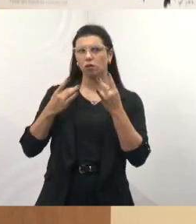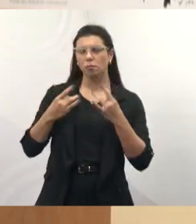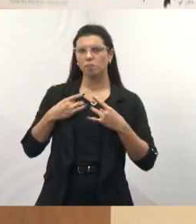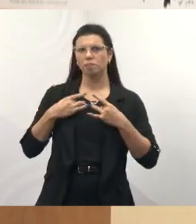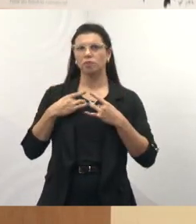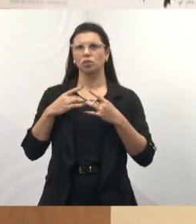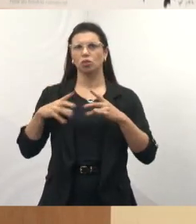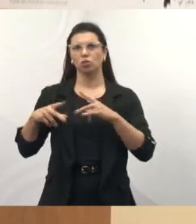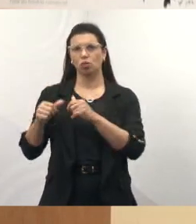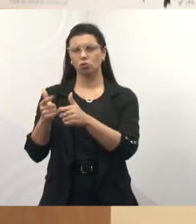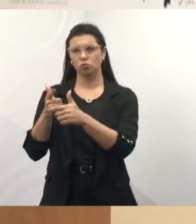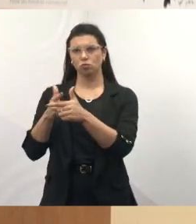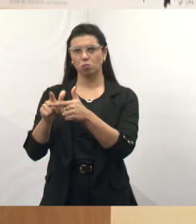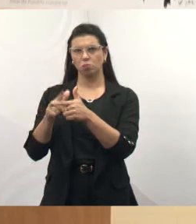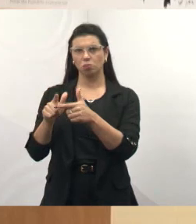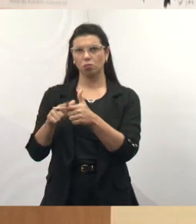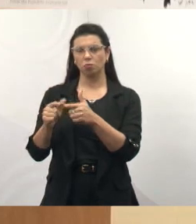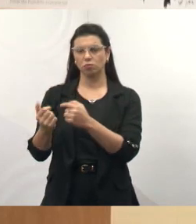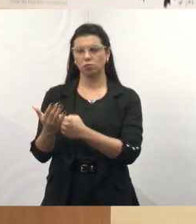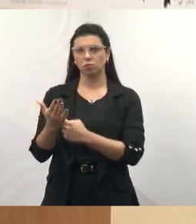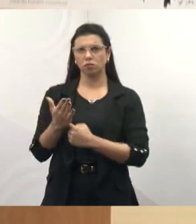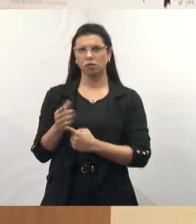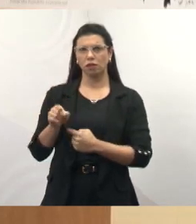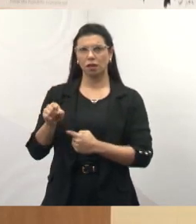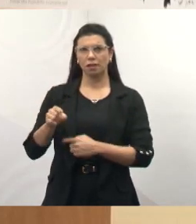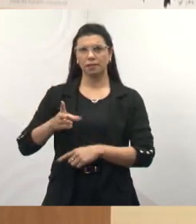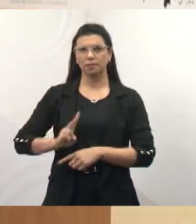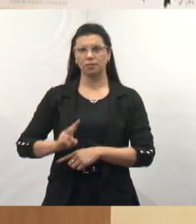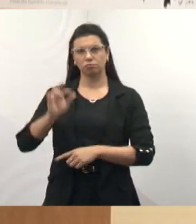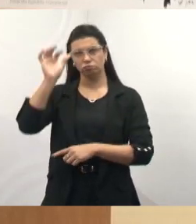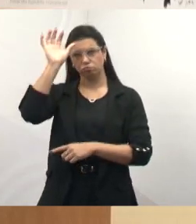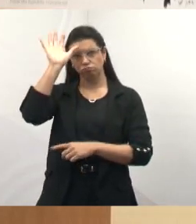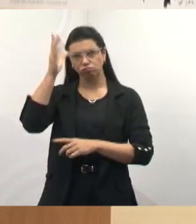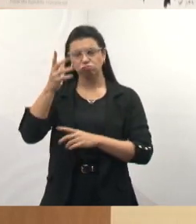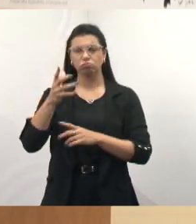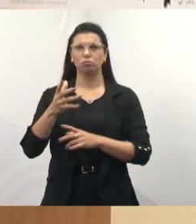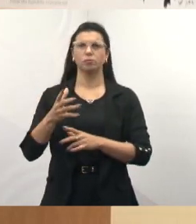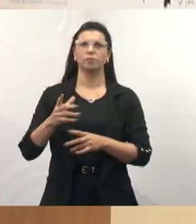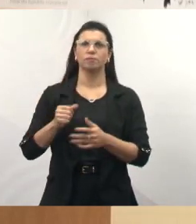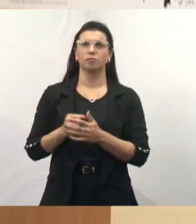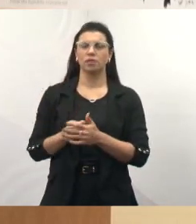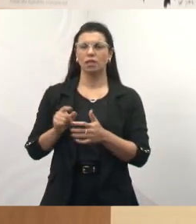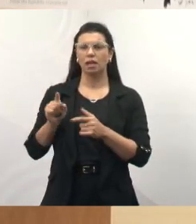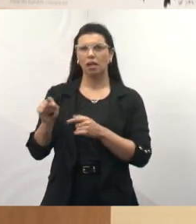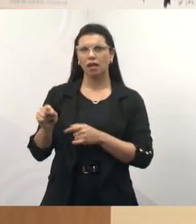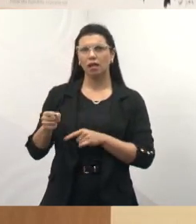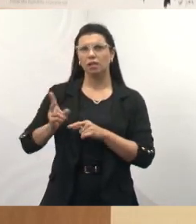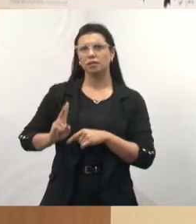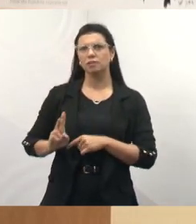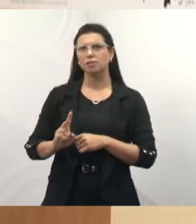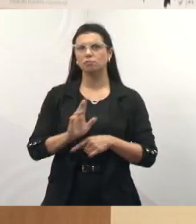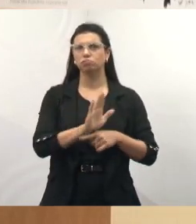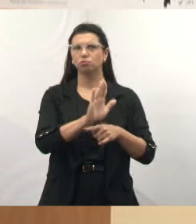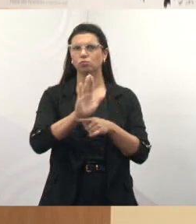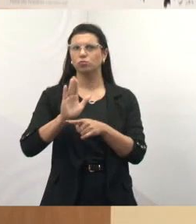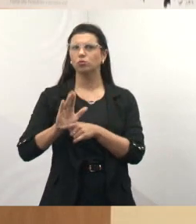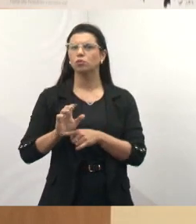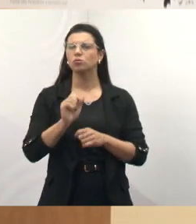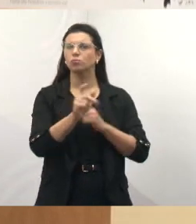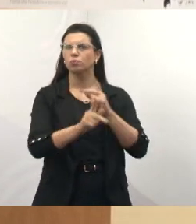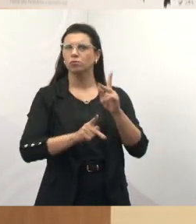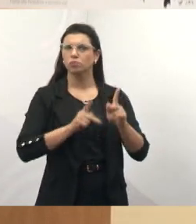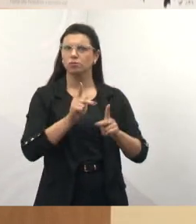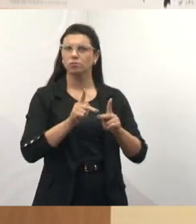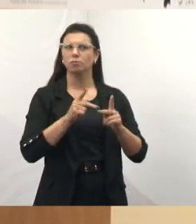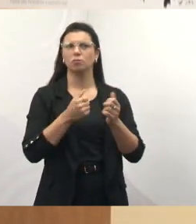possíveis que ele poderia ajudar na resolução, foi intermediário da população e meu substituto